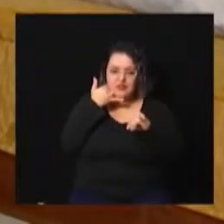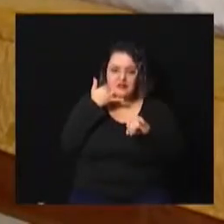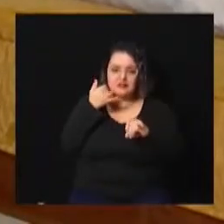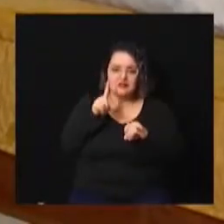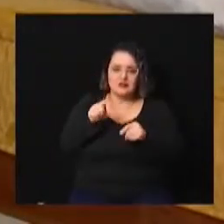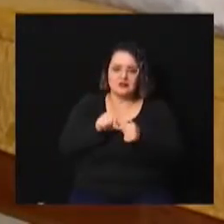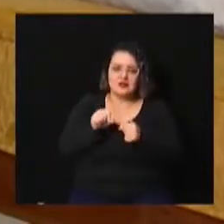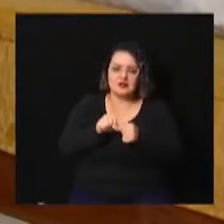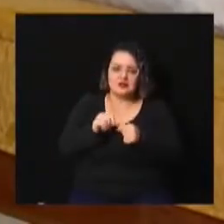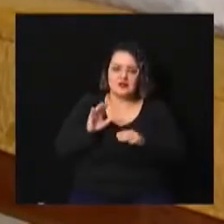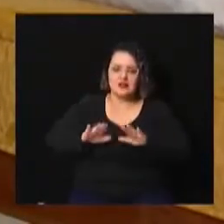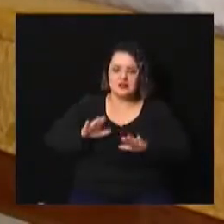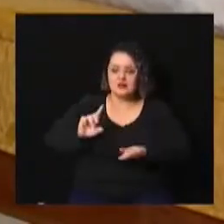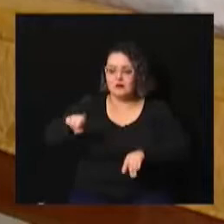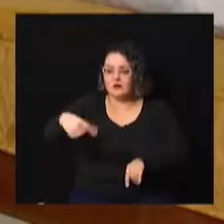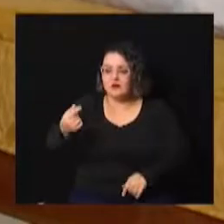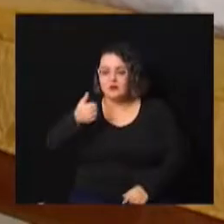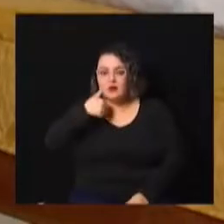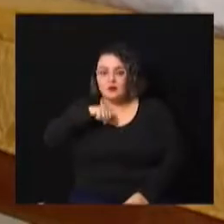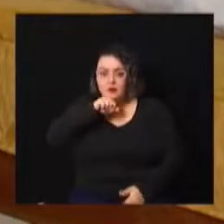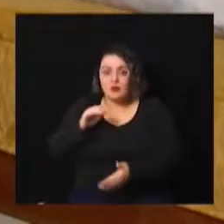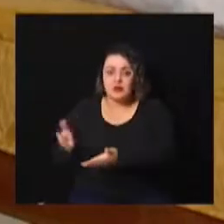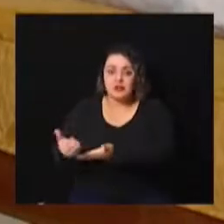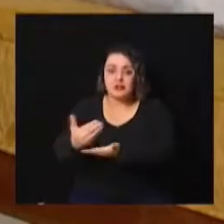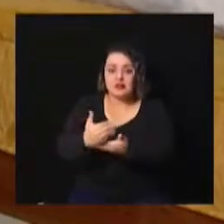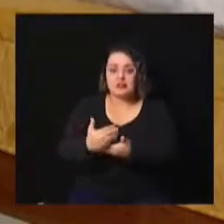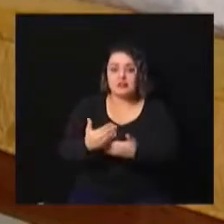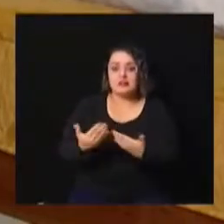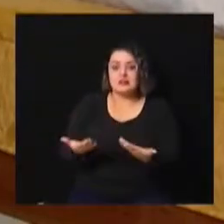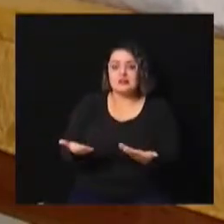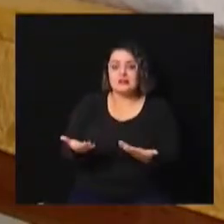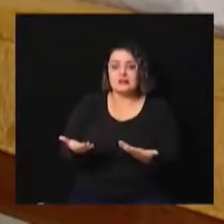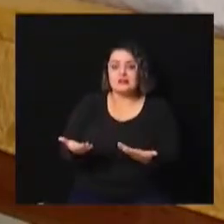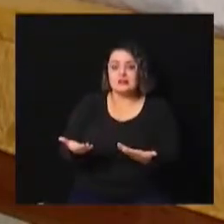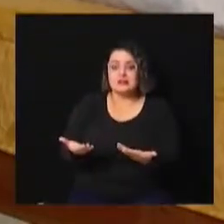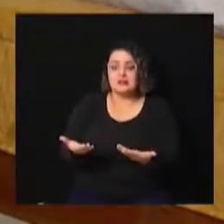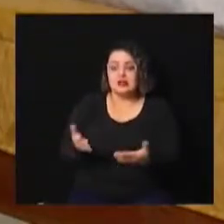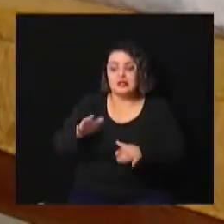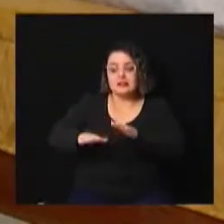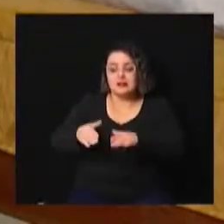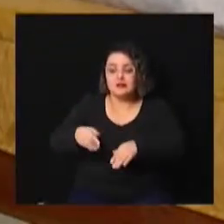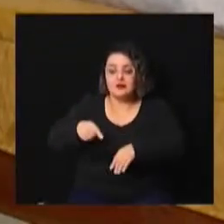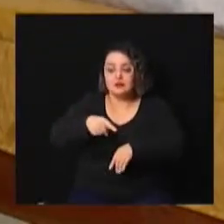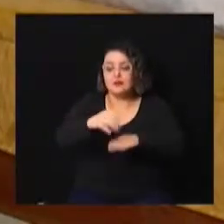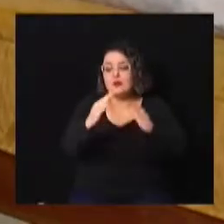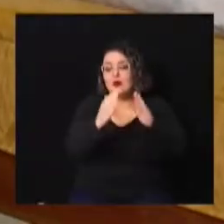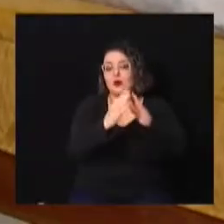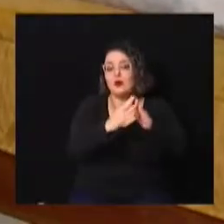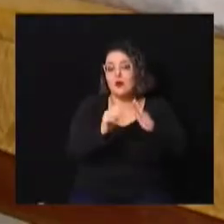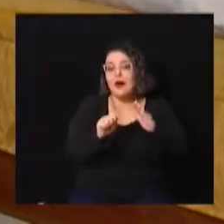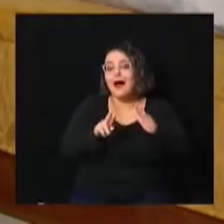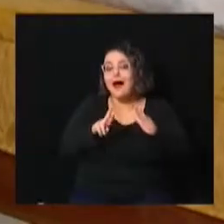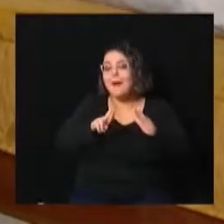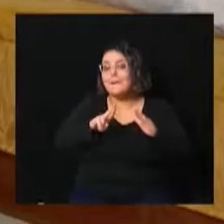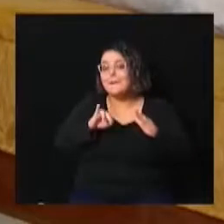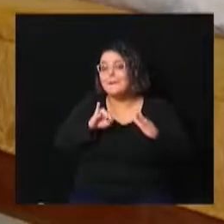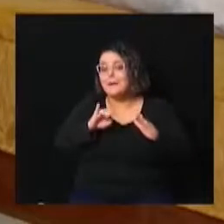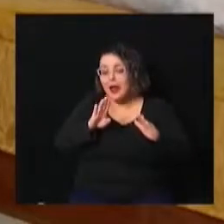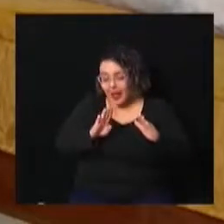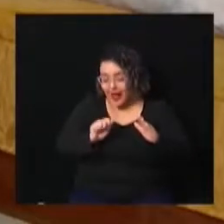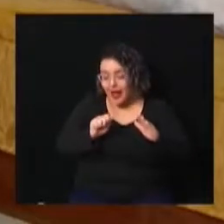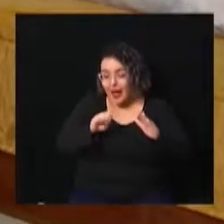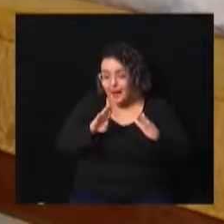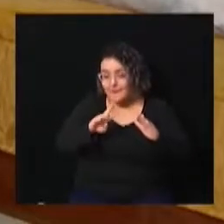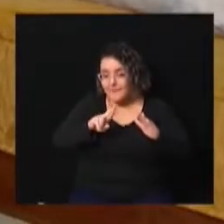isso, vai deixar a criança, talvez ela vai para outra mãe acolhedora, mas será que ela não vai para um abrigo? Aí a primeira preocupação é